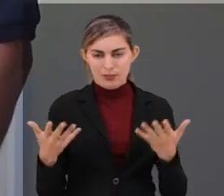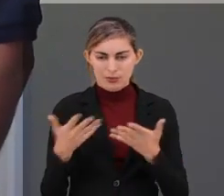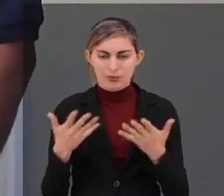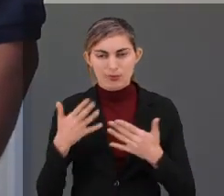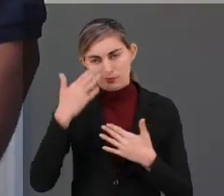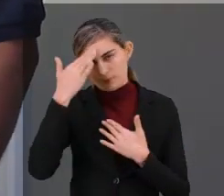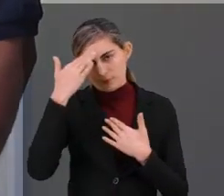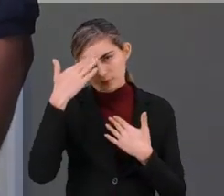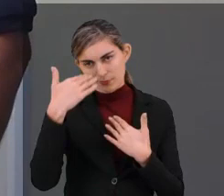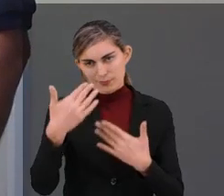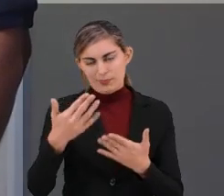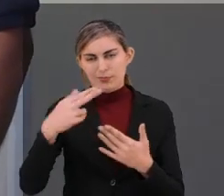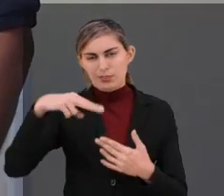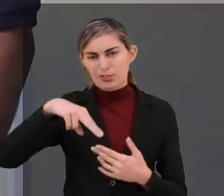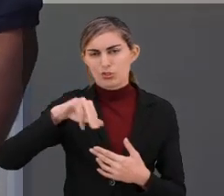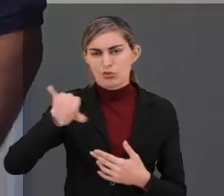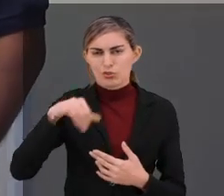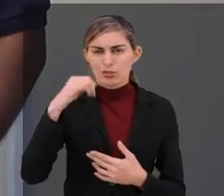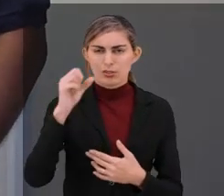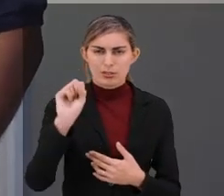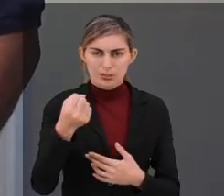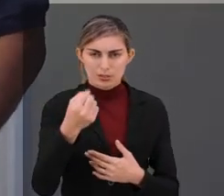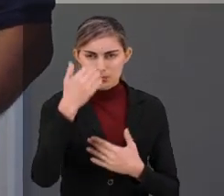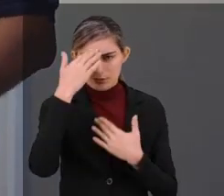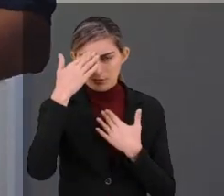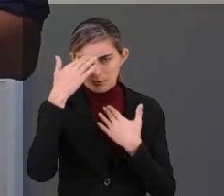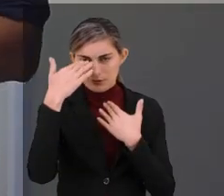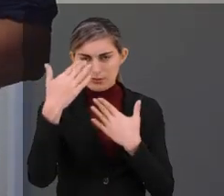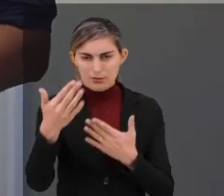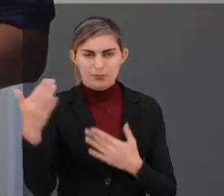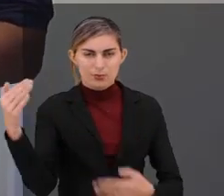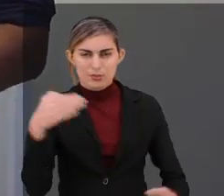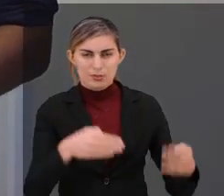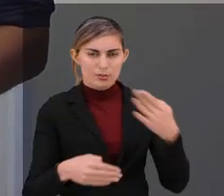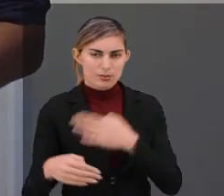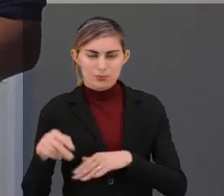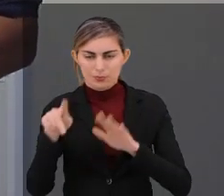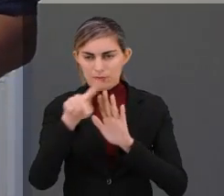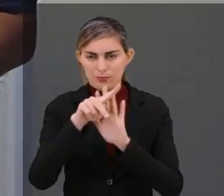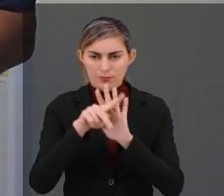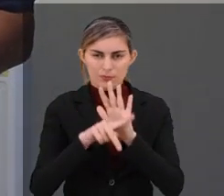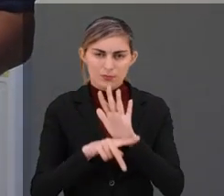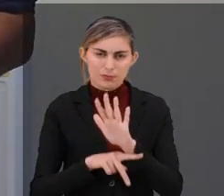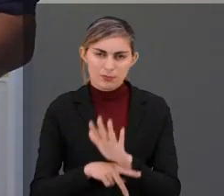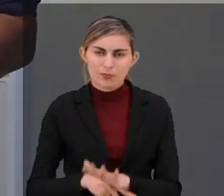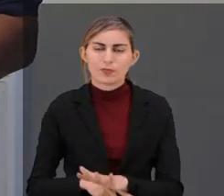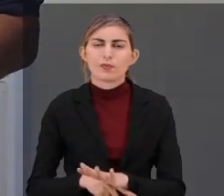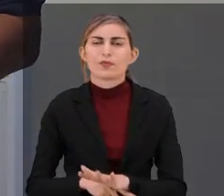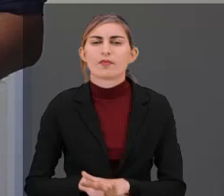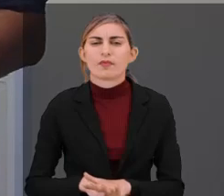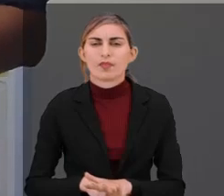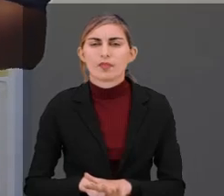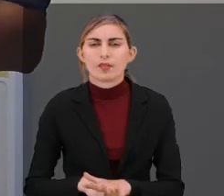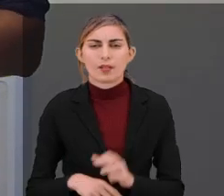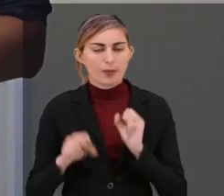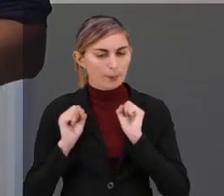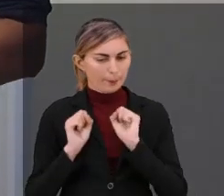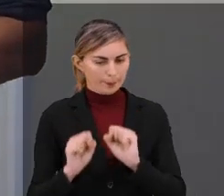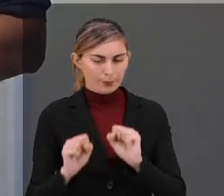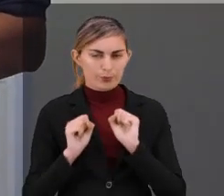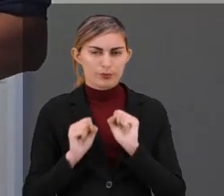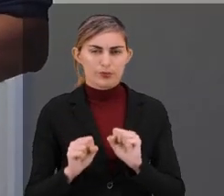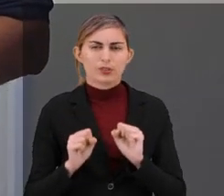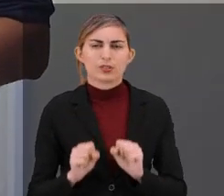Eu que agradeço, né? A MJS agradece por participar de um projeto que pode